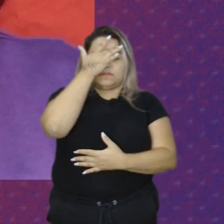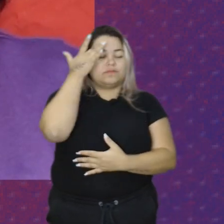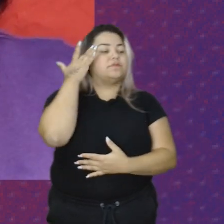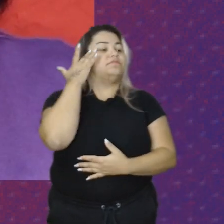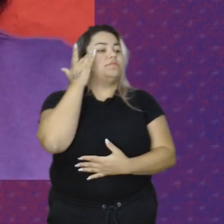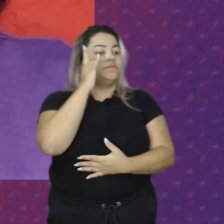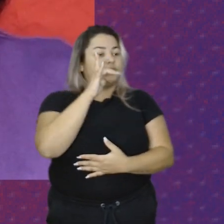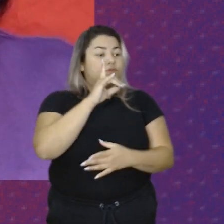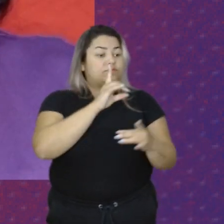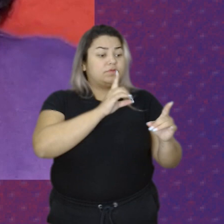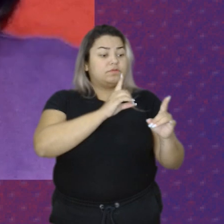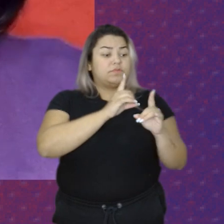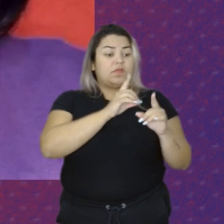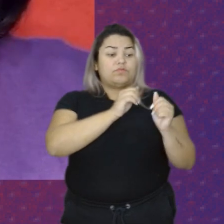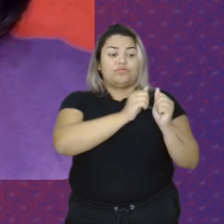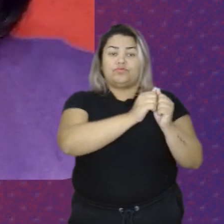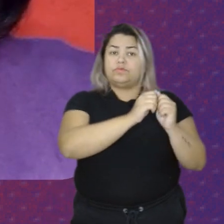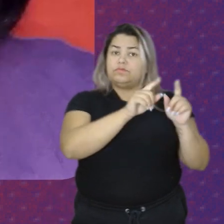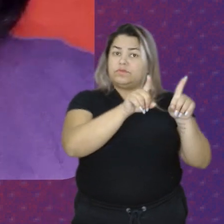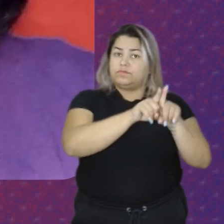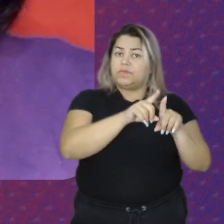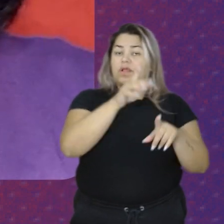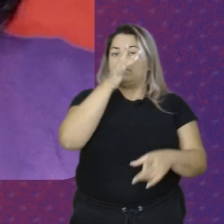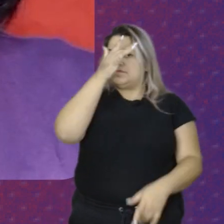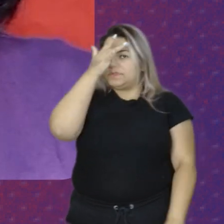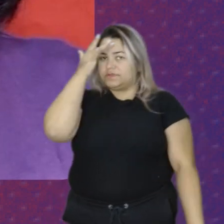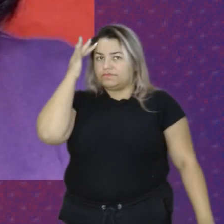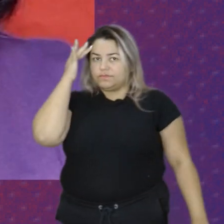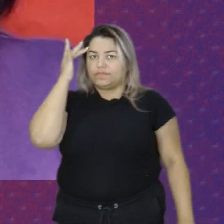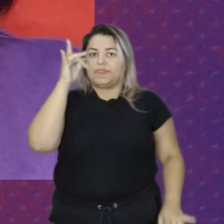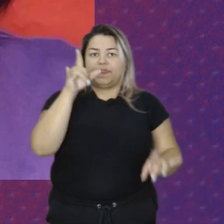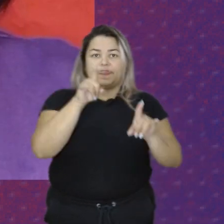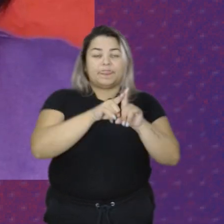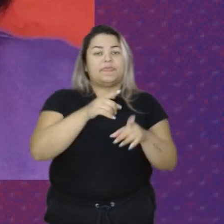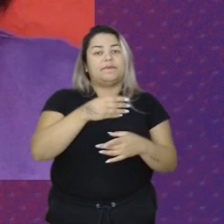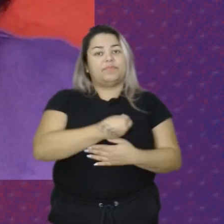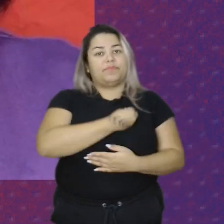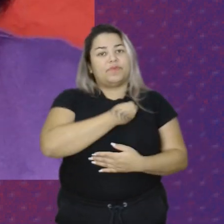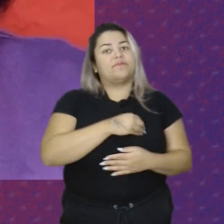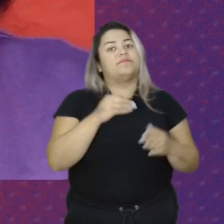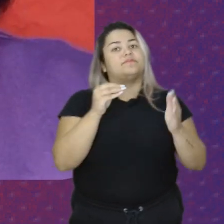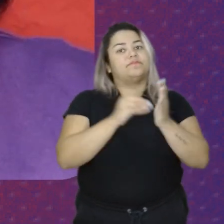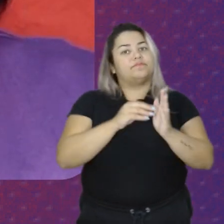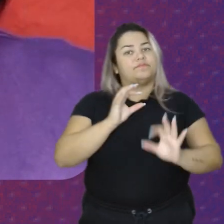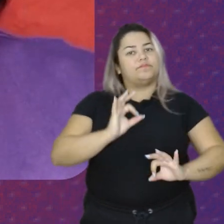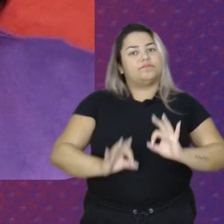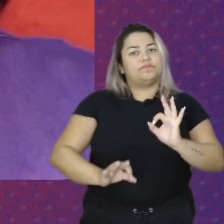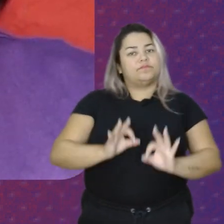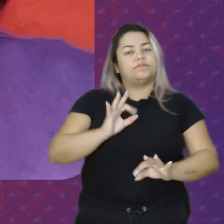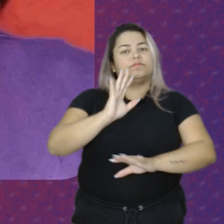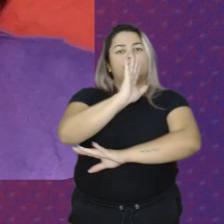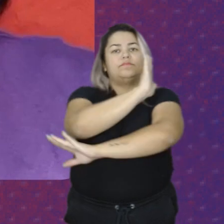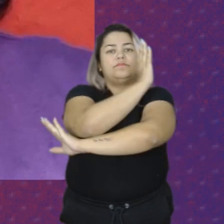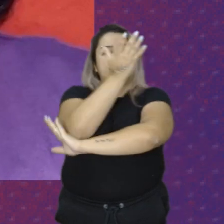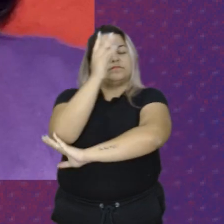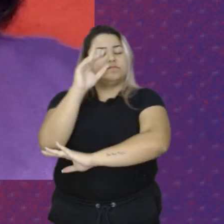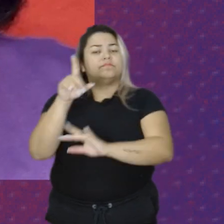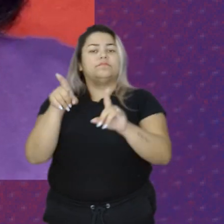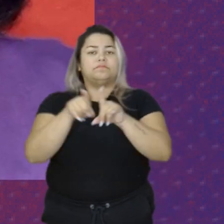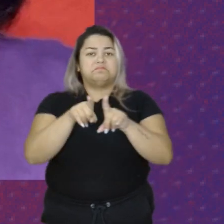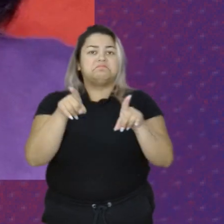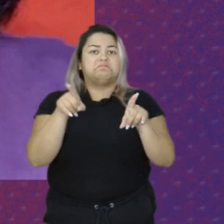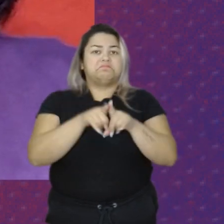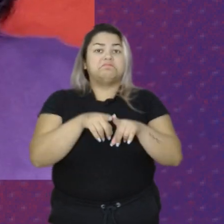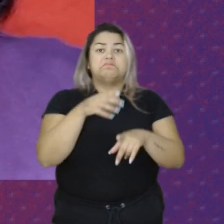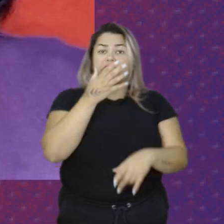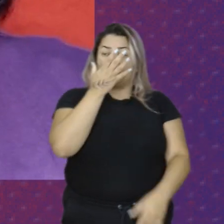pessoas que estão ali. Então, as pessoas passam a conviver com a injustiça ambiental. E isso é muito grave para nós,